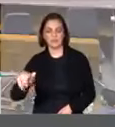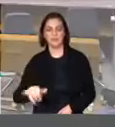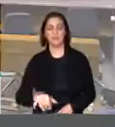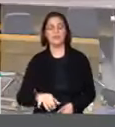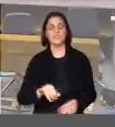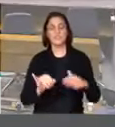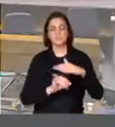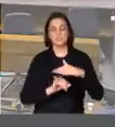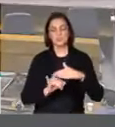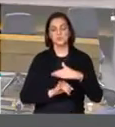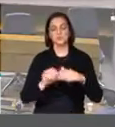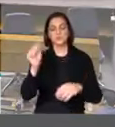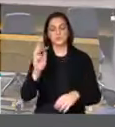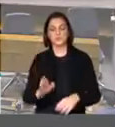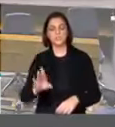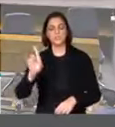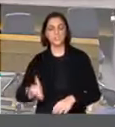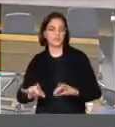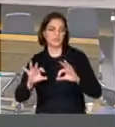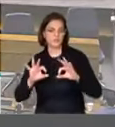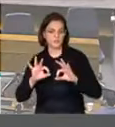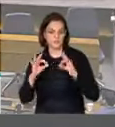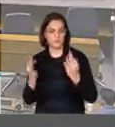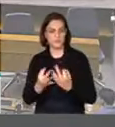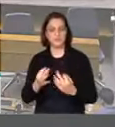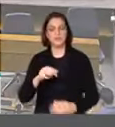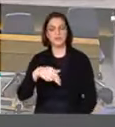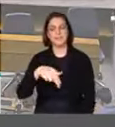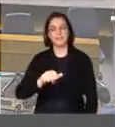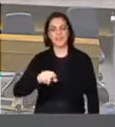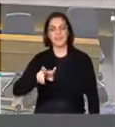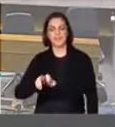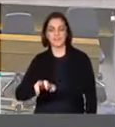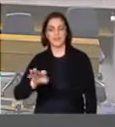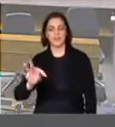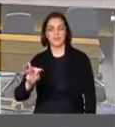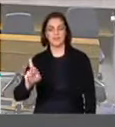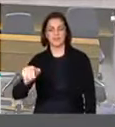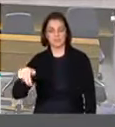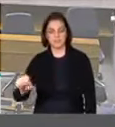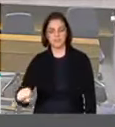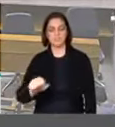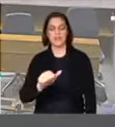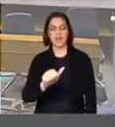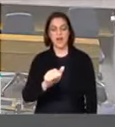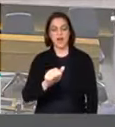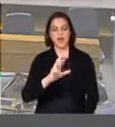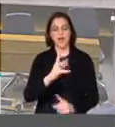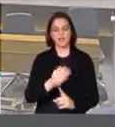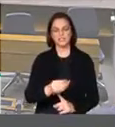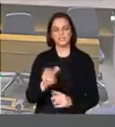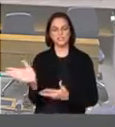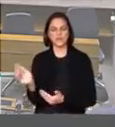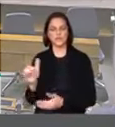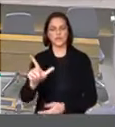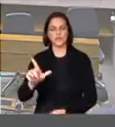Instituto Brasileiro de Direito de Família, Nave Trans, Arte Jovem LGBT.